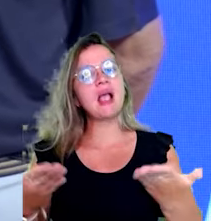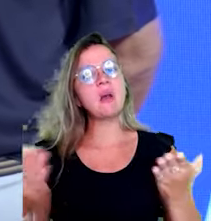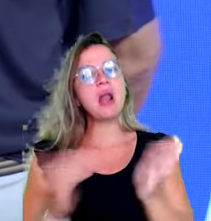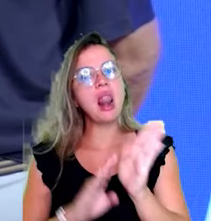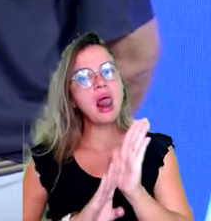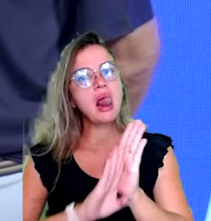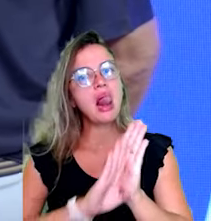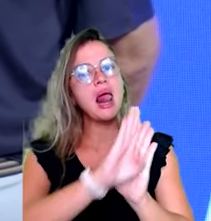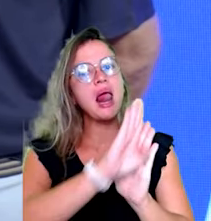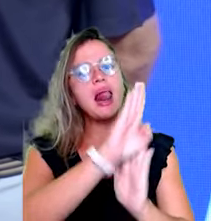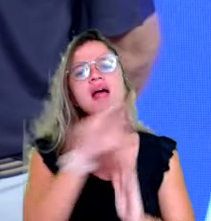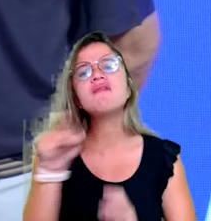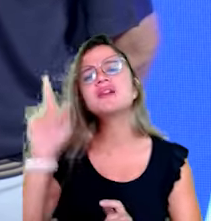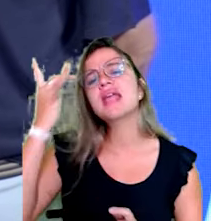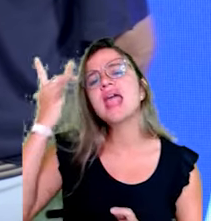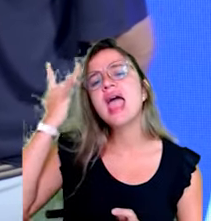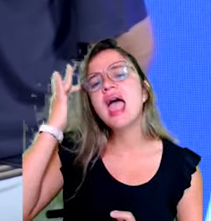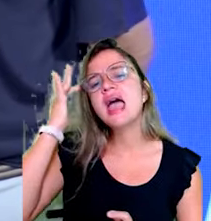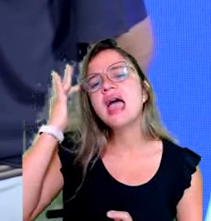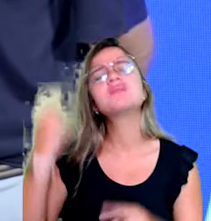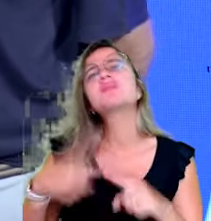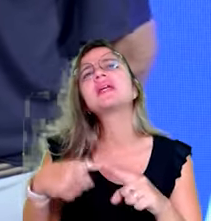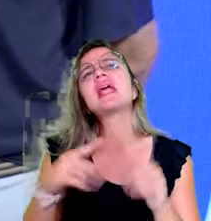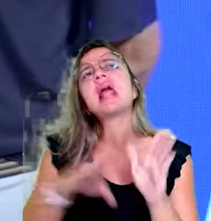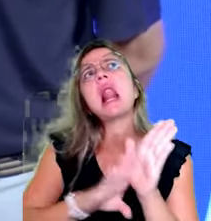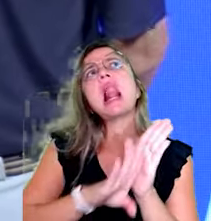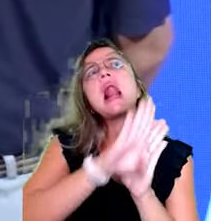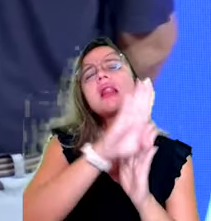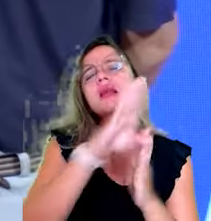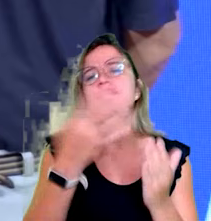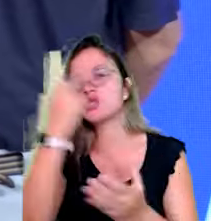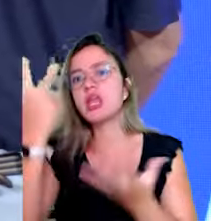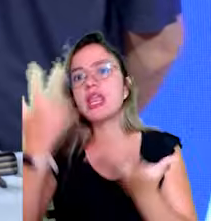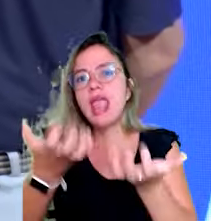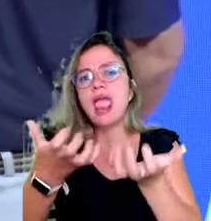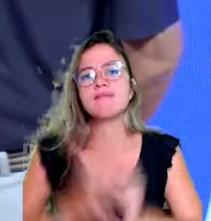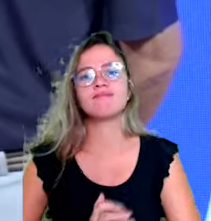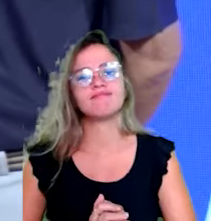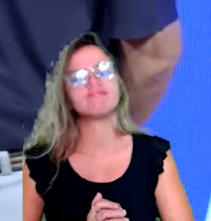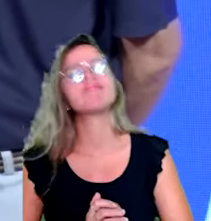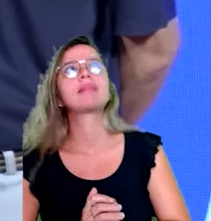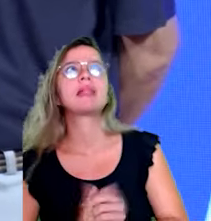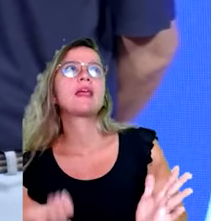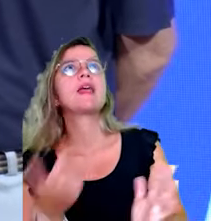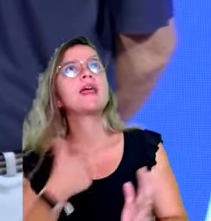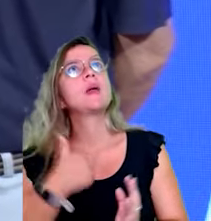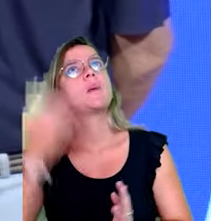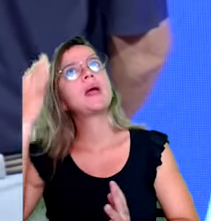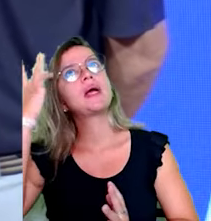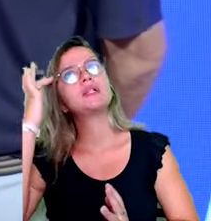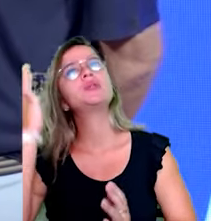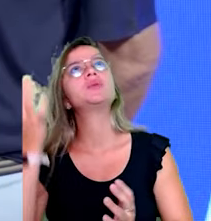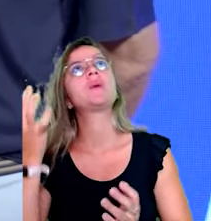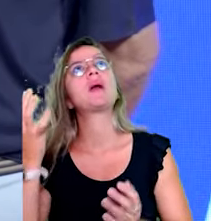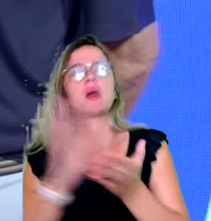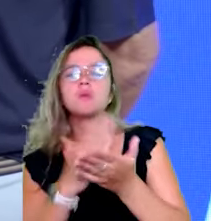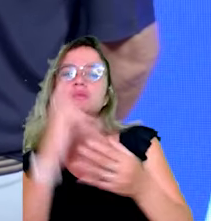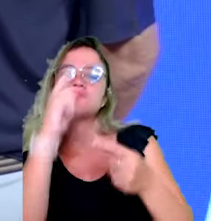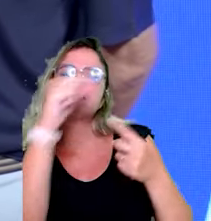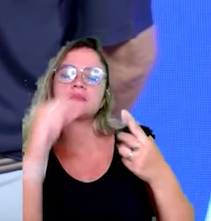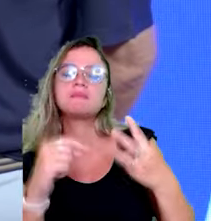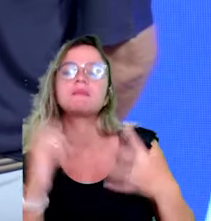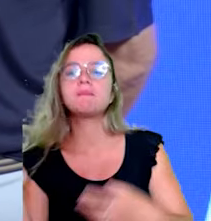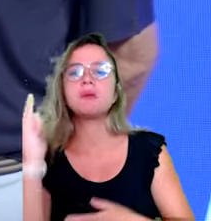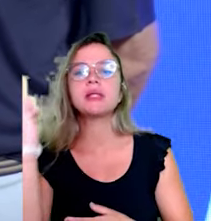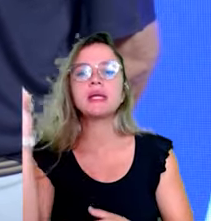esse crescimento é devido? Olha, tem alguns aspectos, Paty, que são importantes que a gente leve em